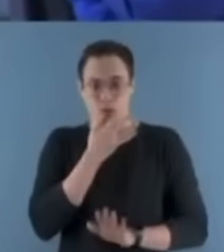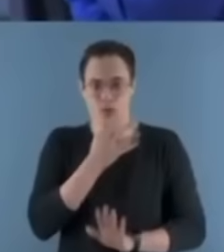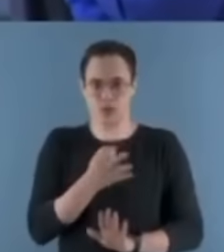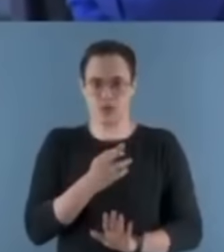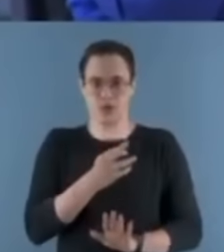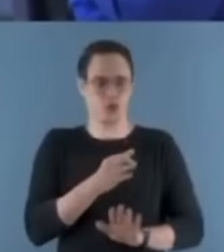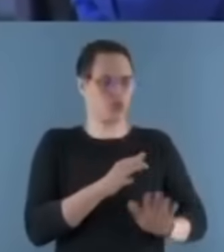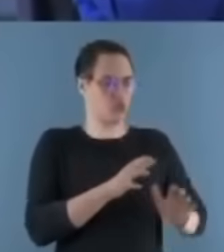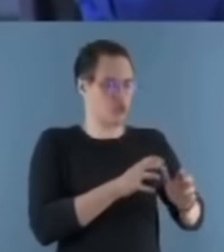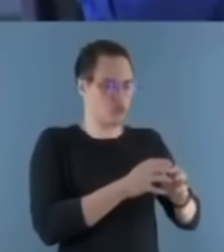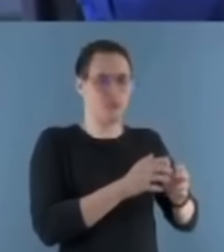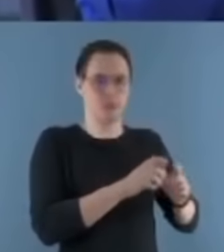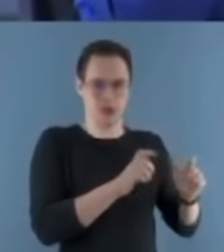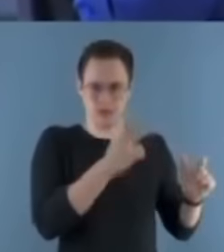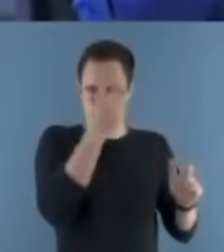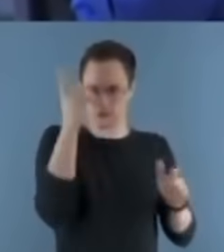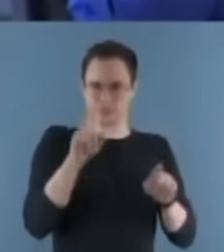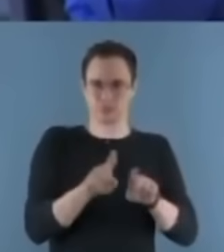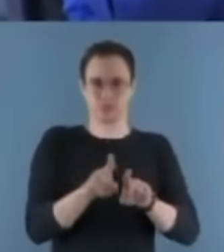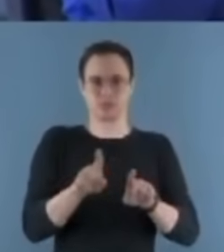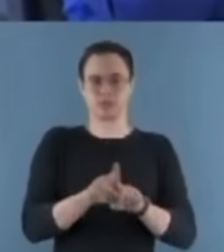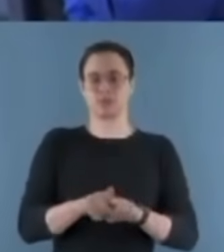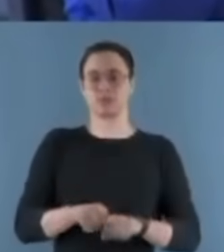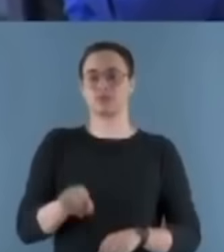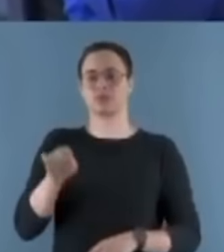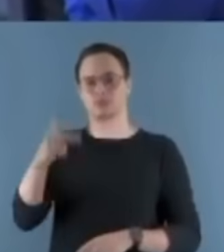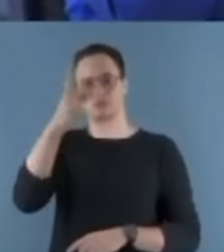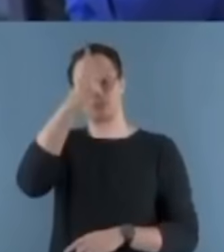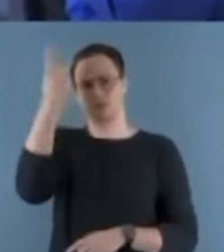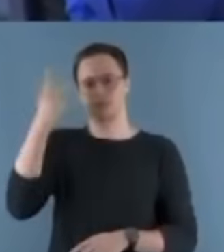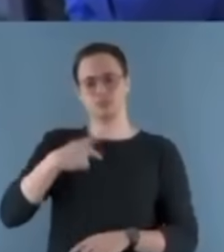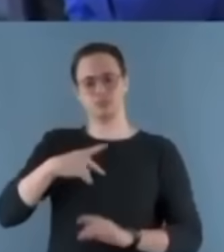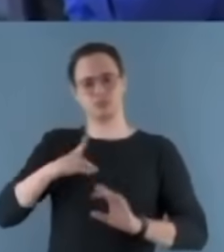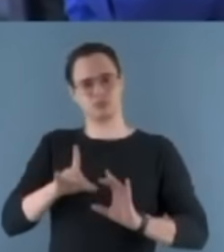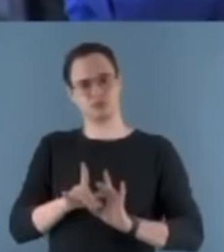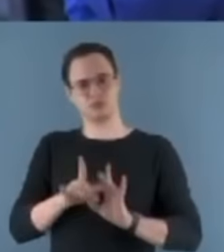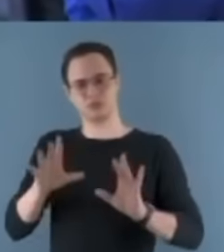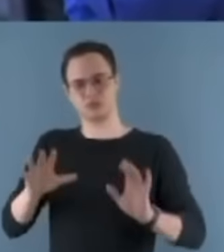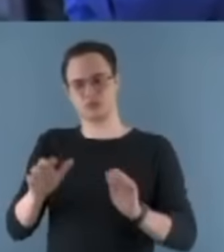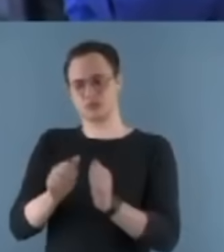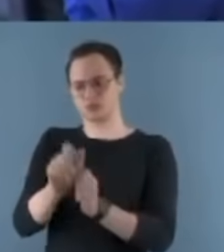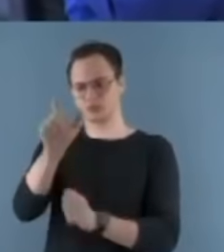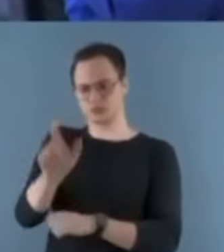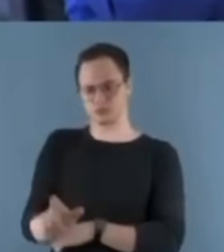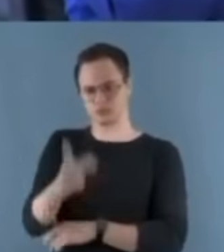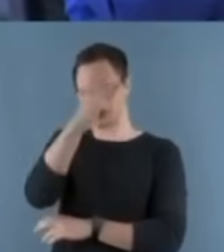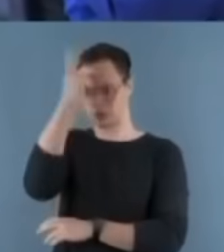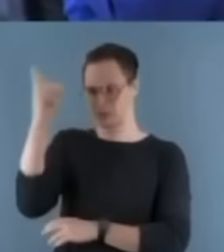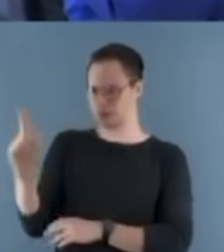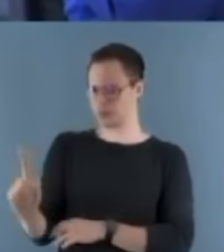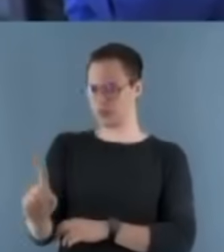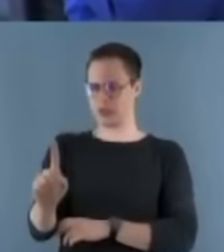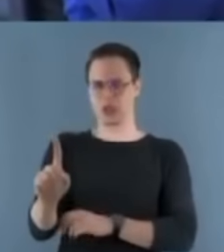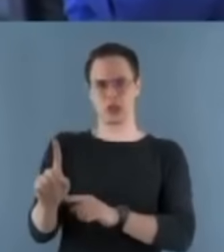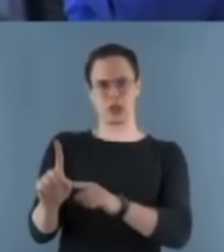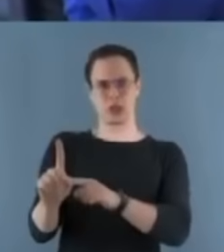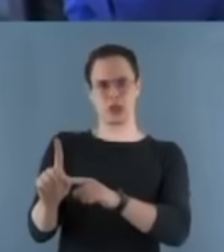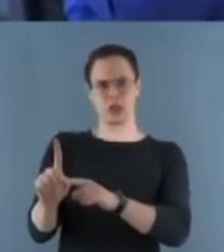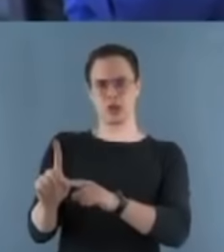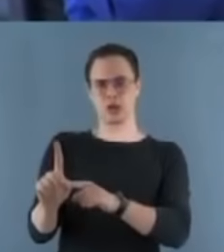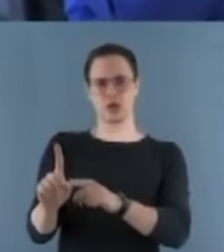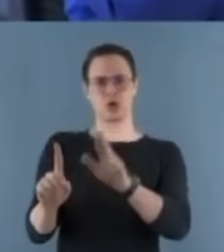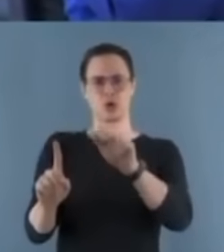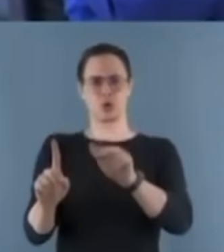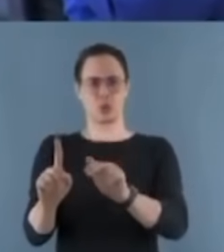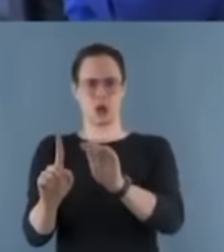certeza, que se preza a estar ali ao lado de uma pessoa que, primeiro, jamais honrou o Exército de